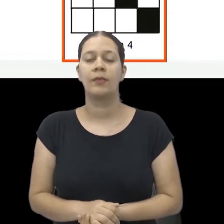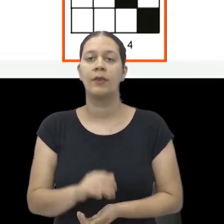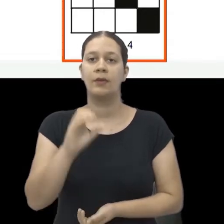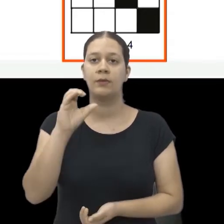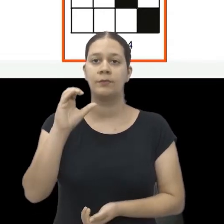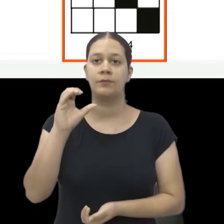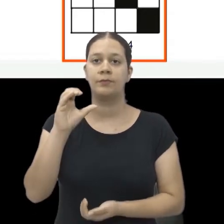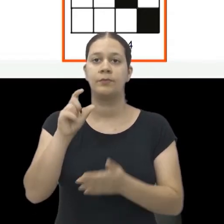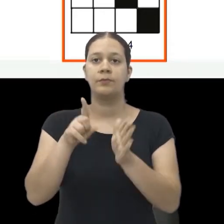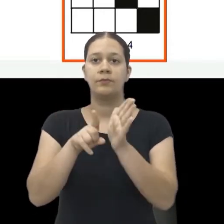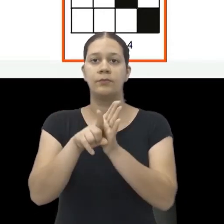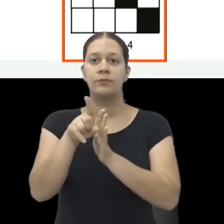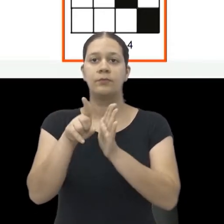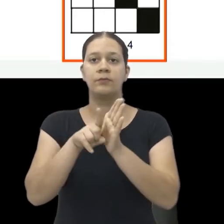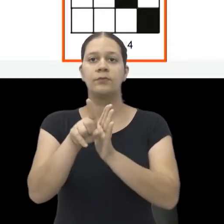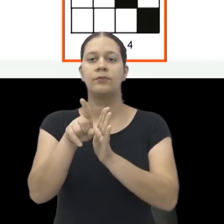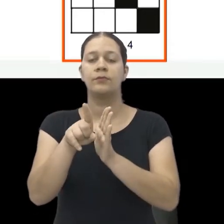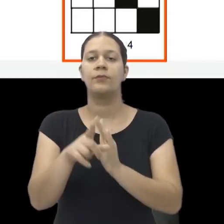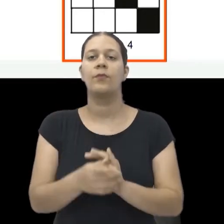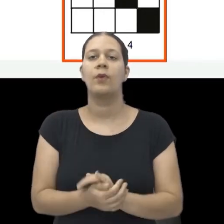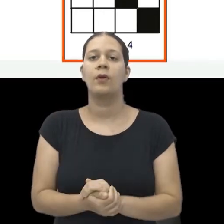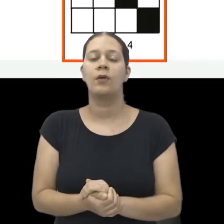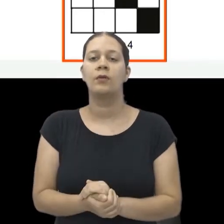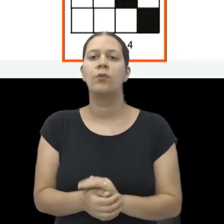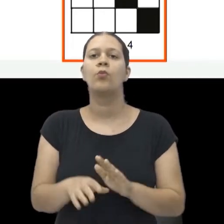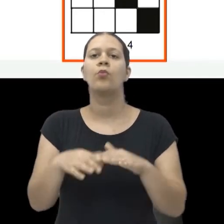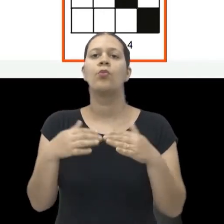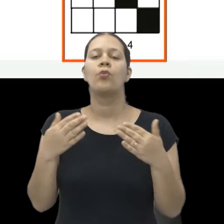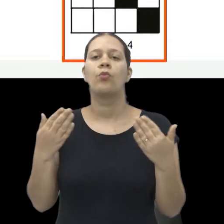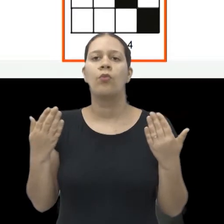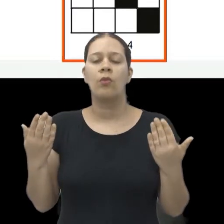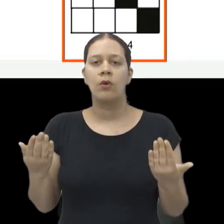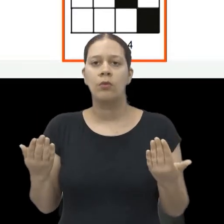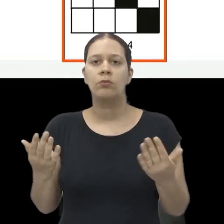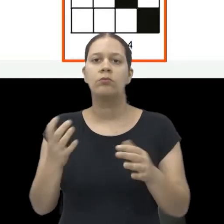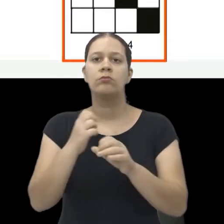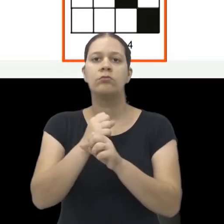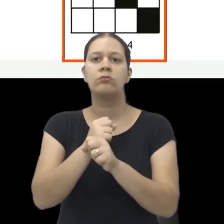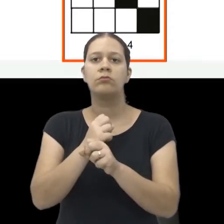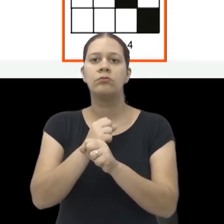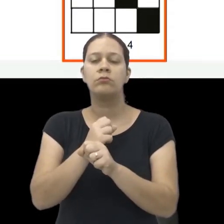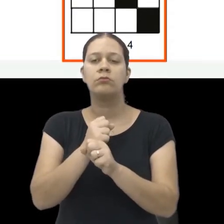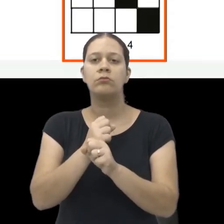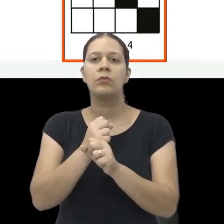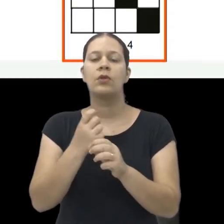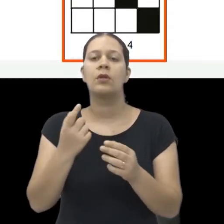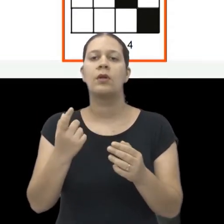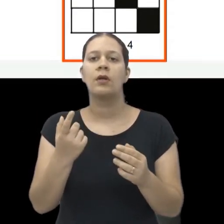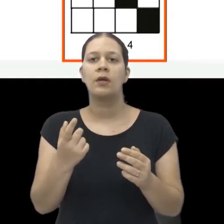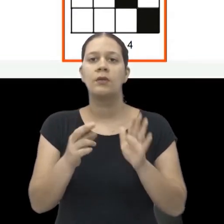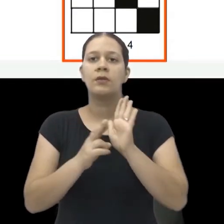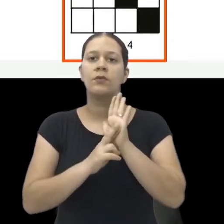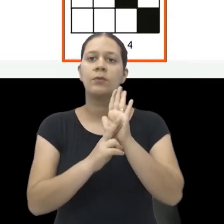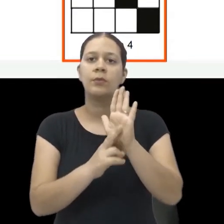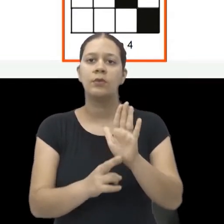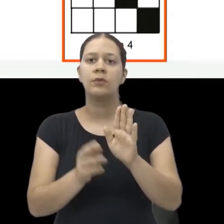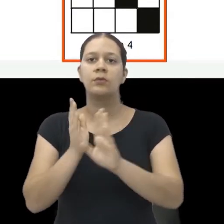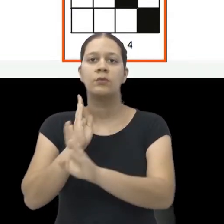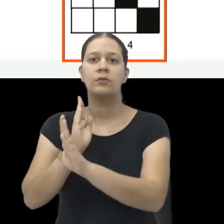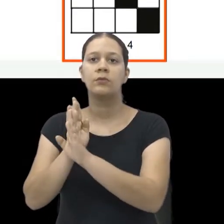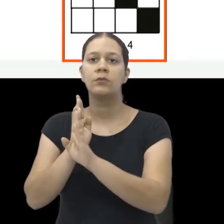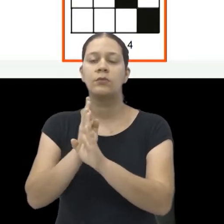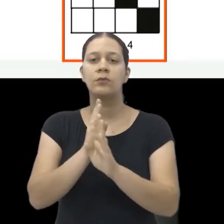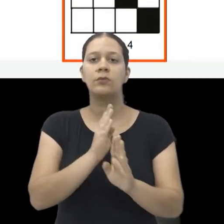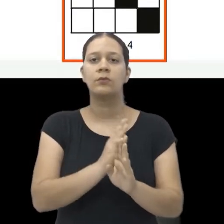A alternativa C pergunta por qual expressão algébrica podemos representar a